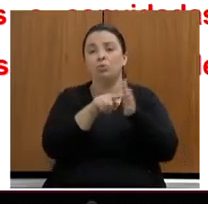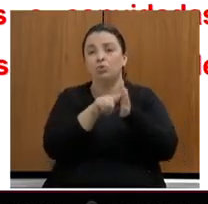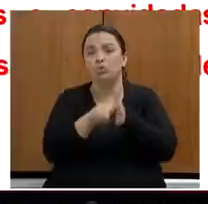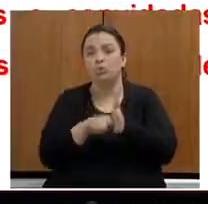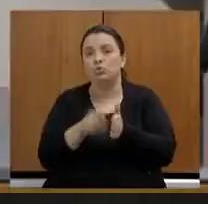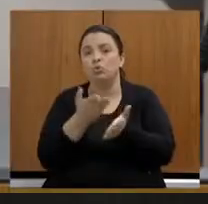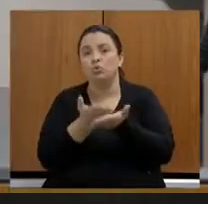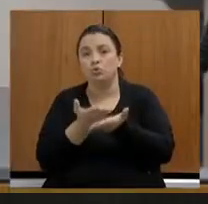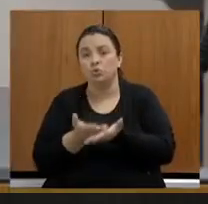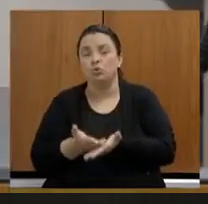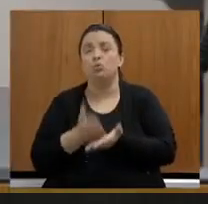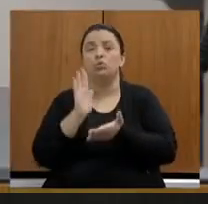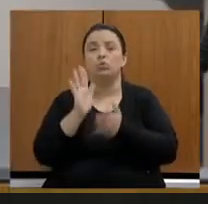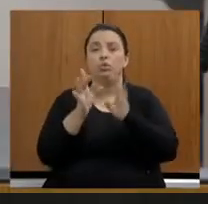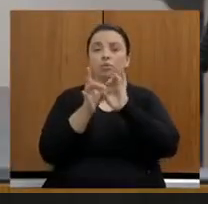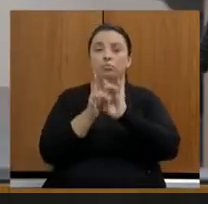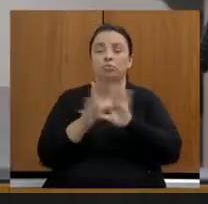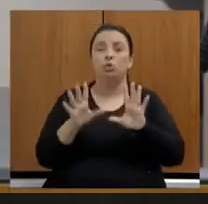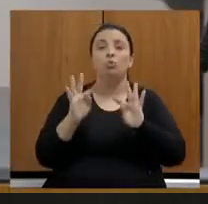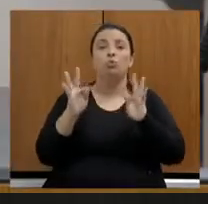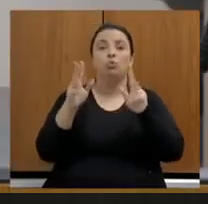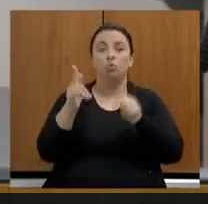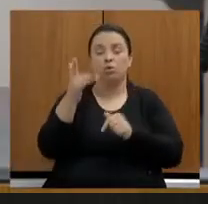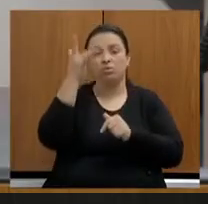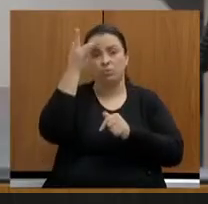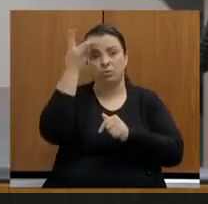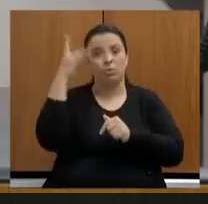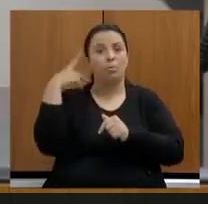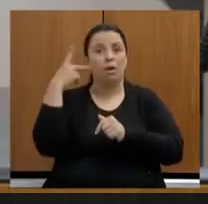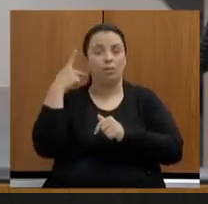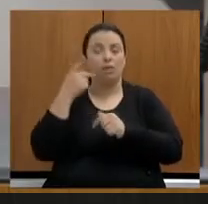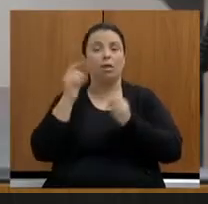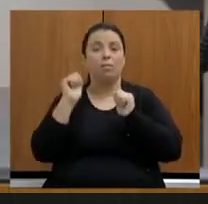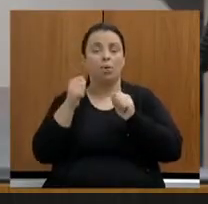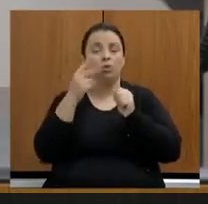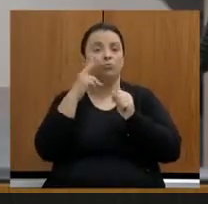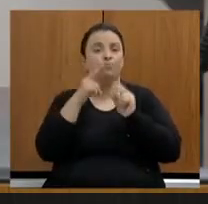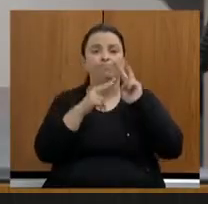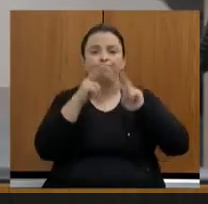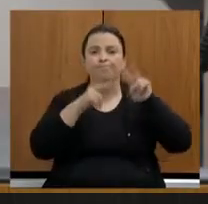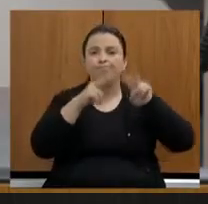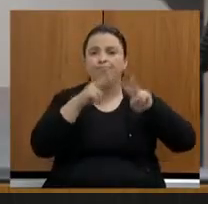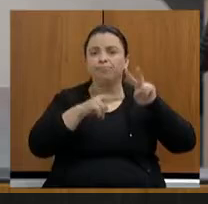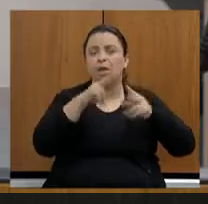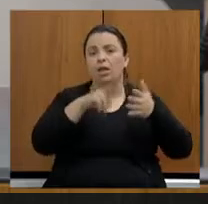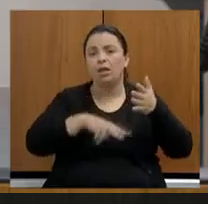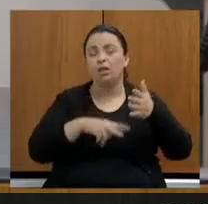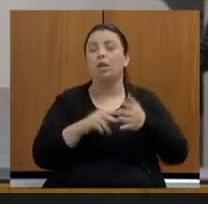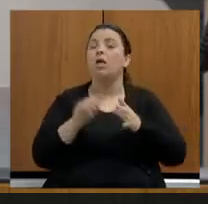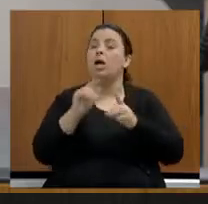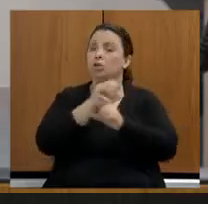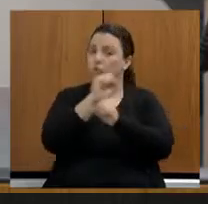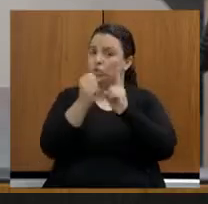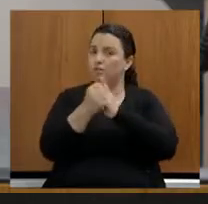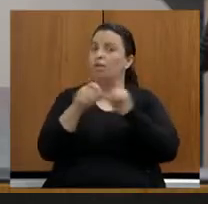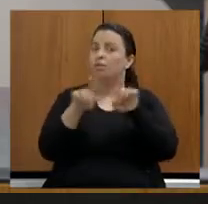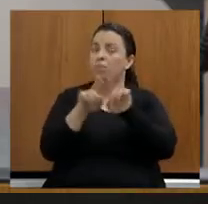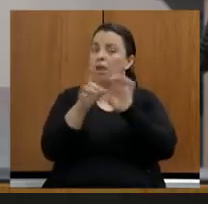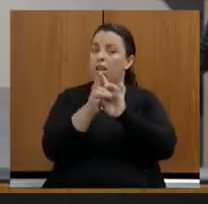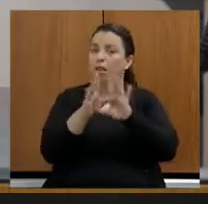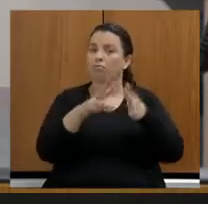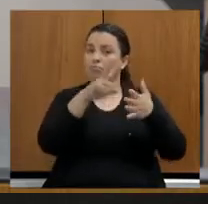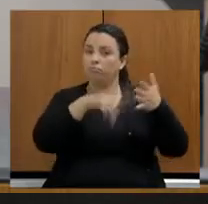estudos estão disponíveis para todos os parlamentares e também para toda a sociedade porque consta das atividades do plano